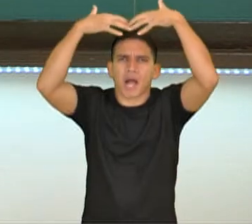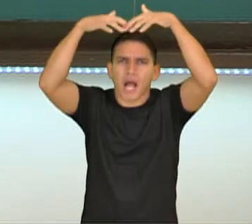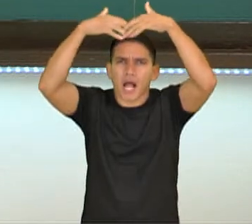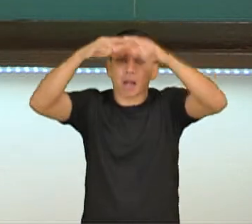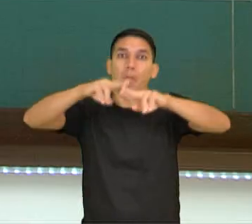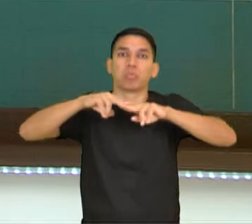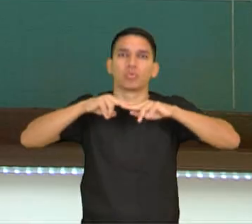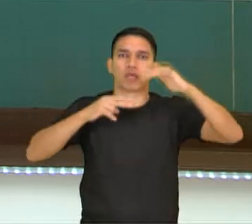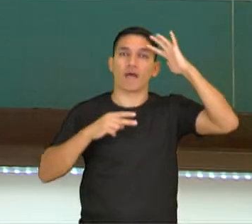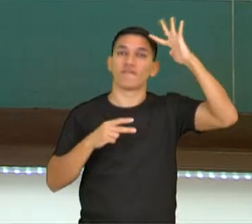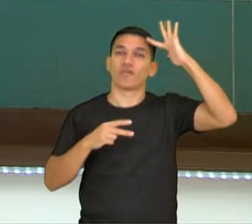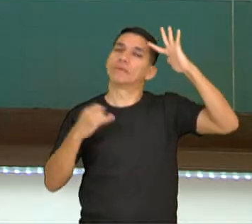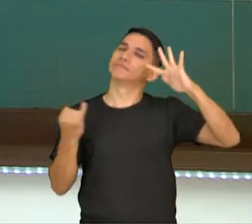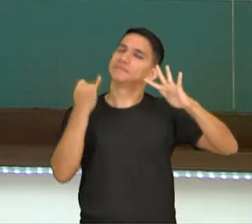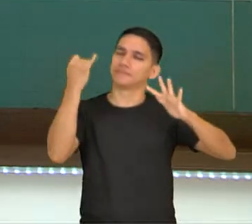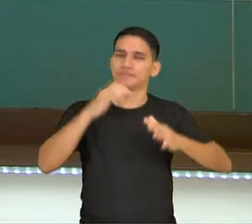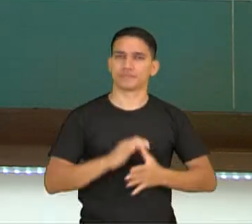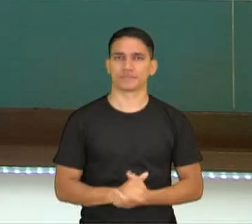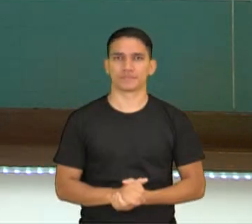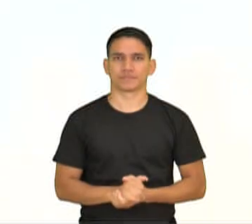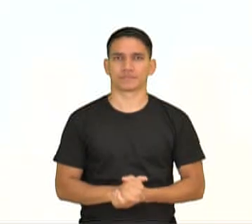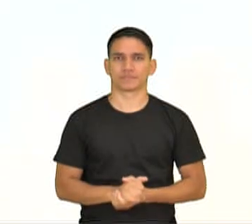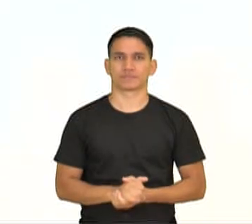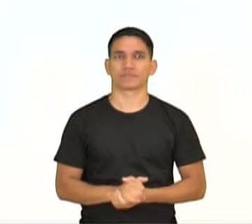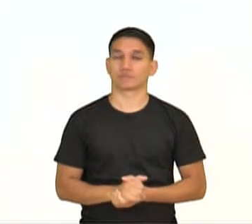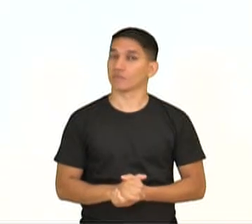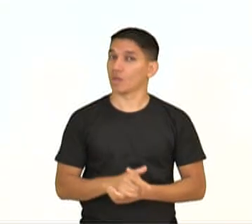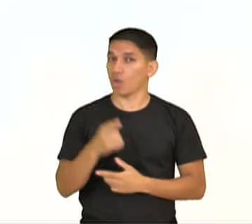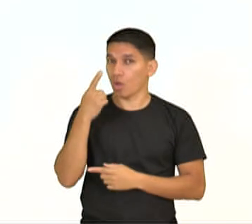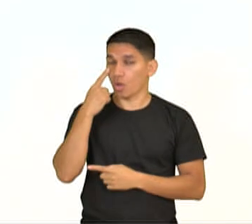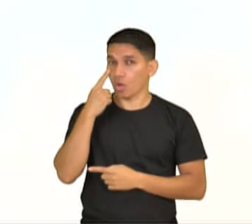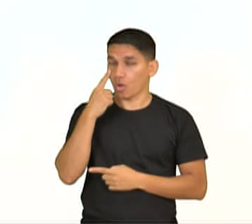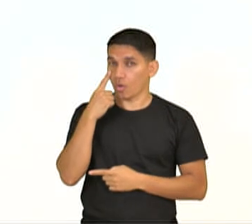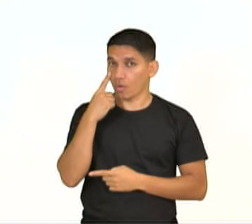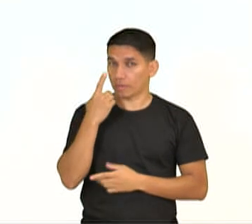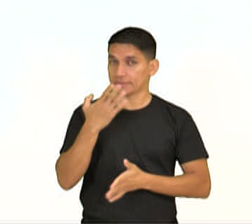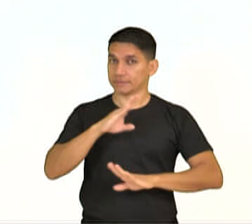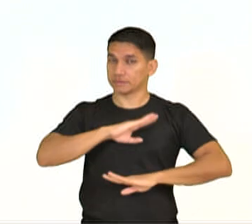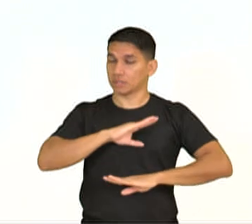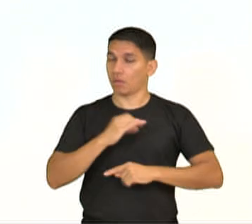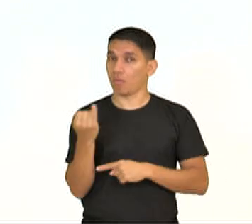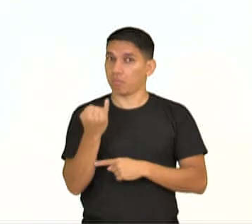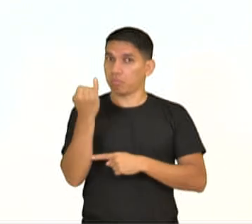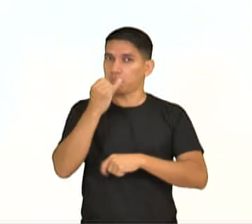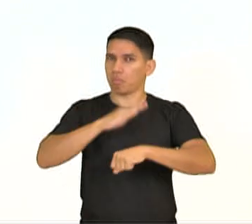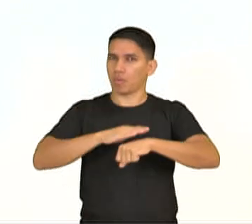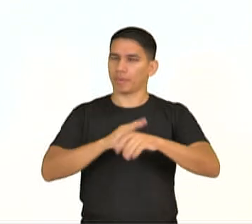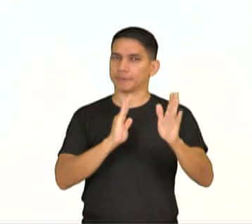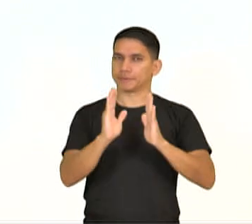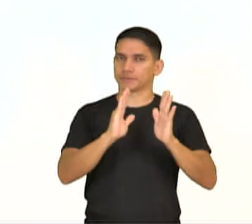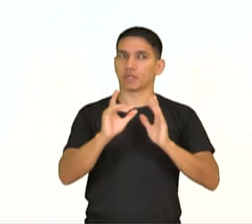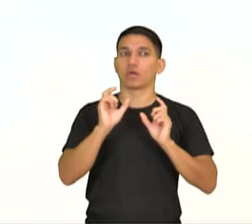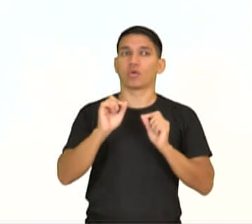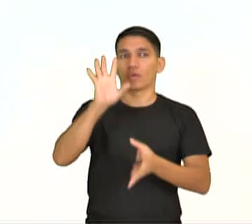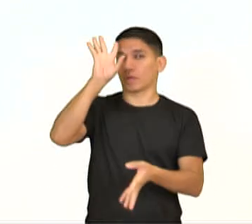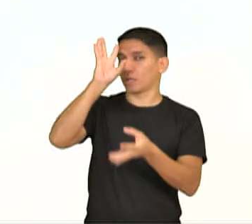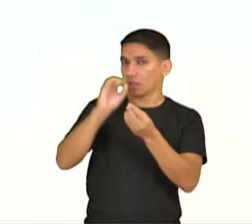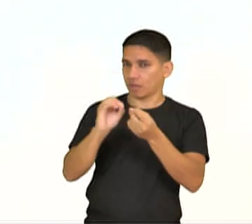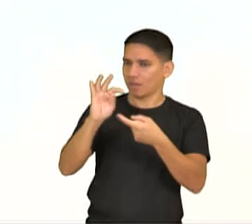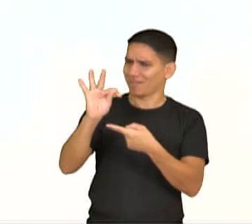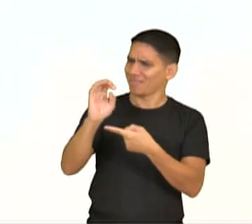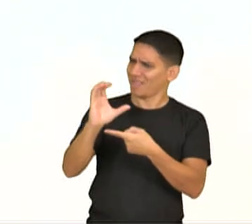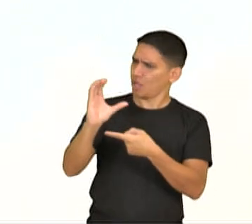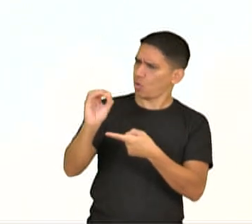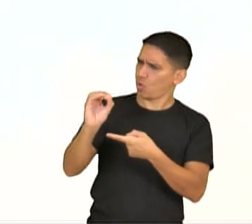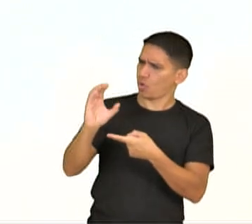se torna importante. Uma das questões importantíssimas para esse período é a noção